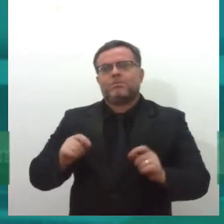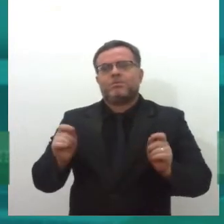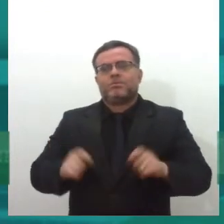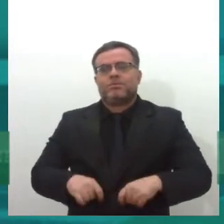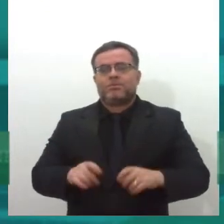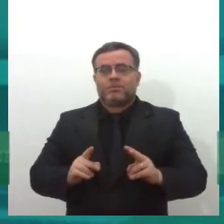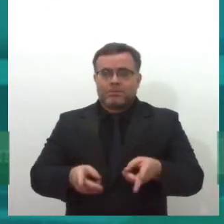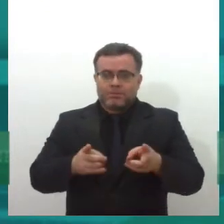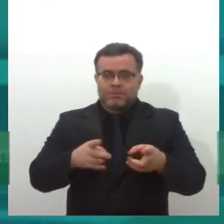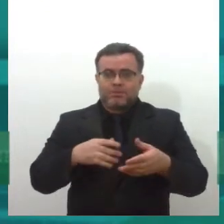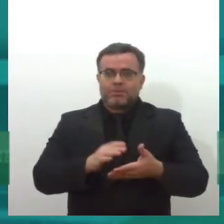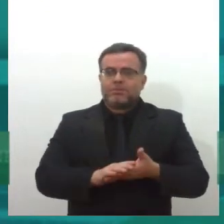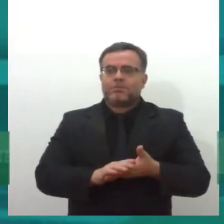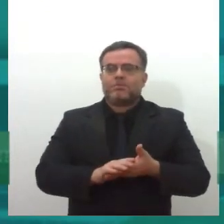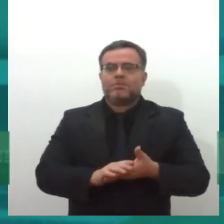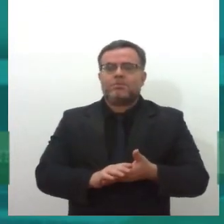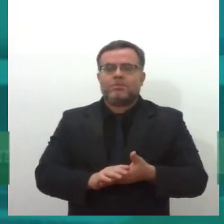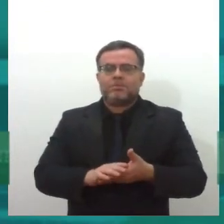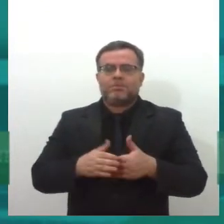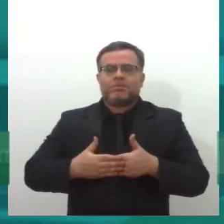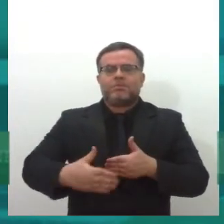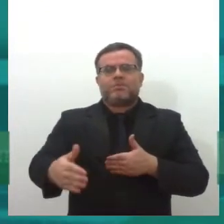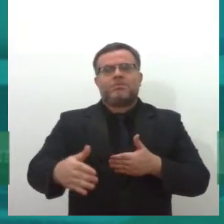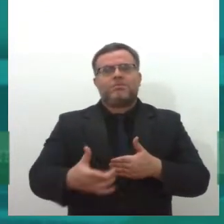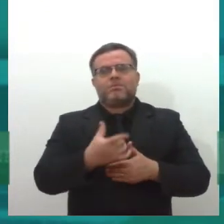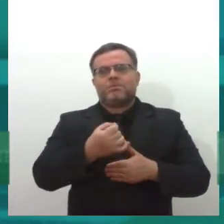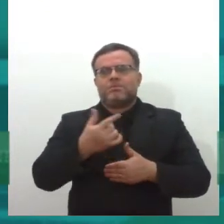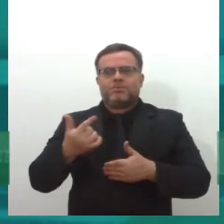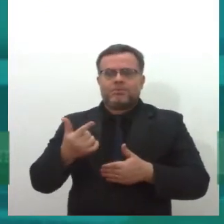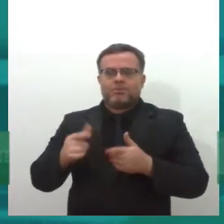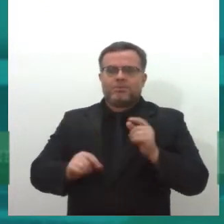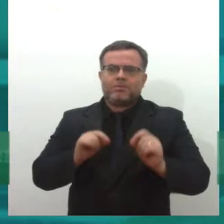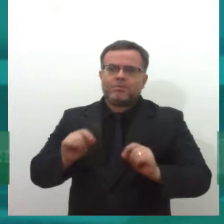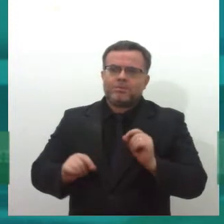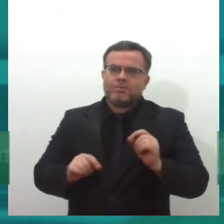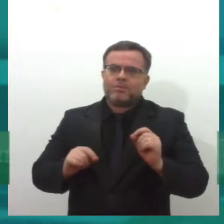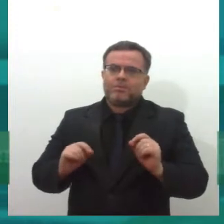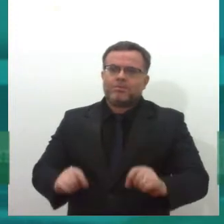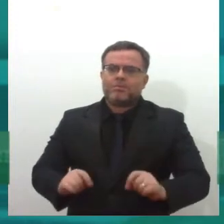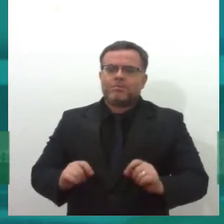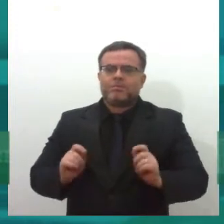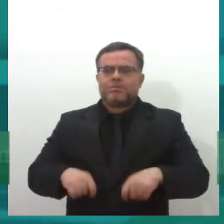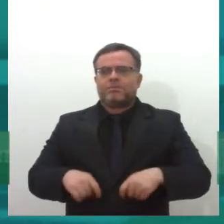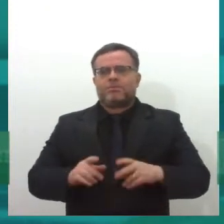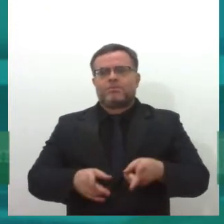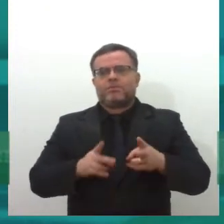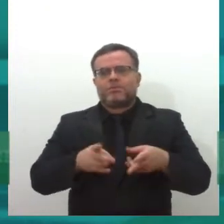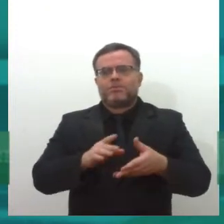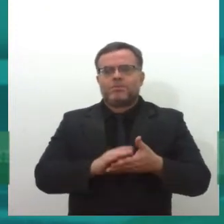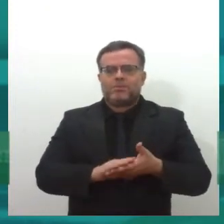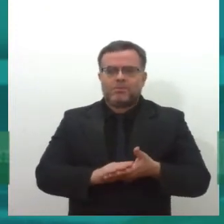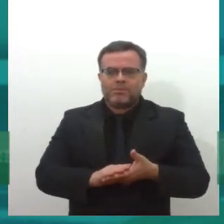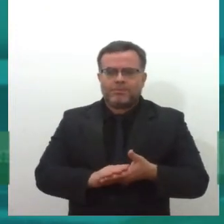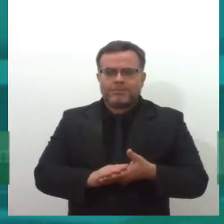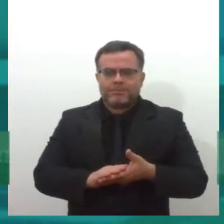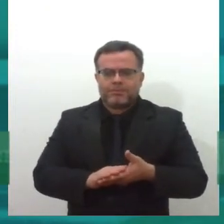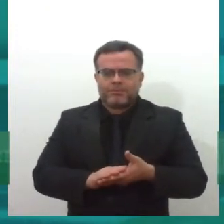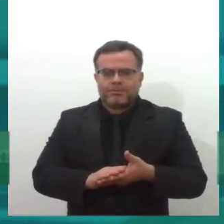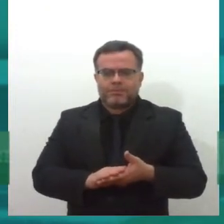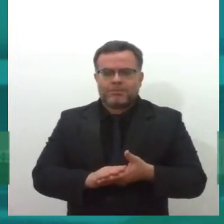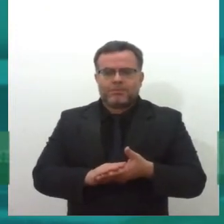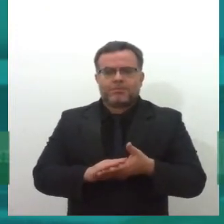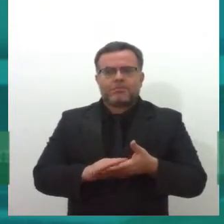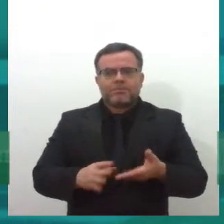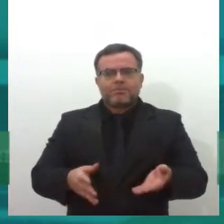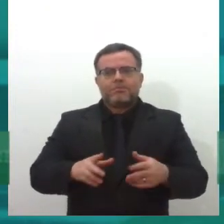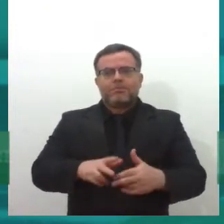né? A partir de 2002, o preço foi liberalizado, né, e o mercado, portanto, precifica, né, o